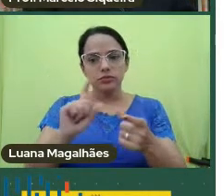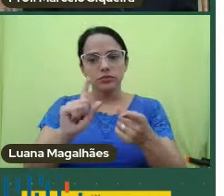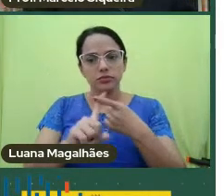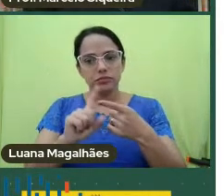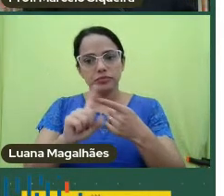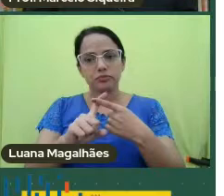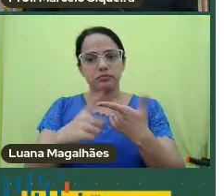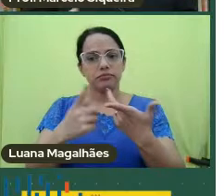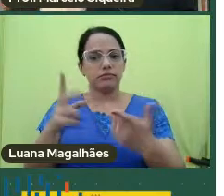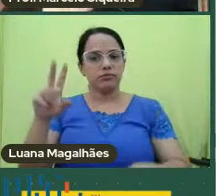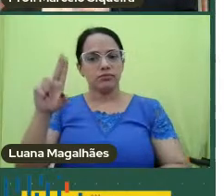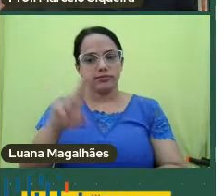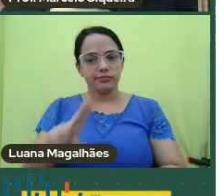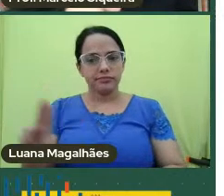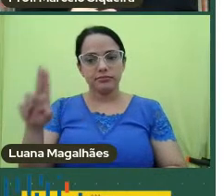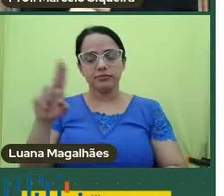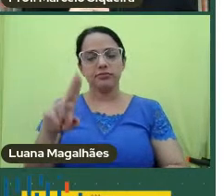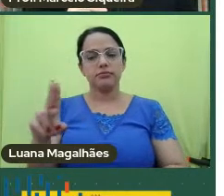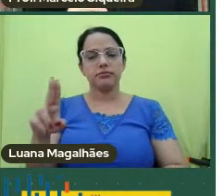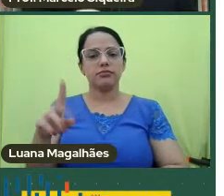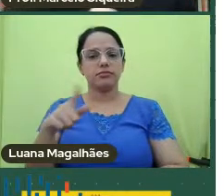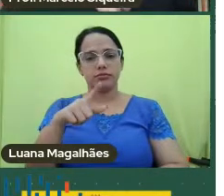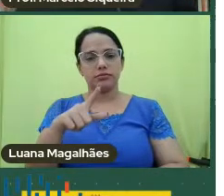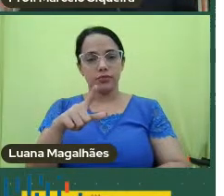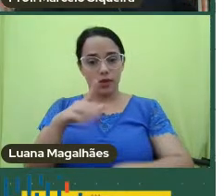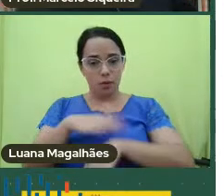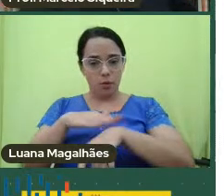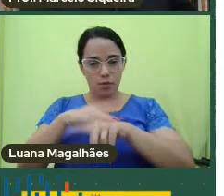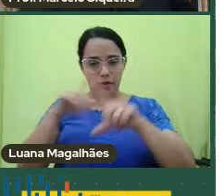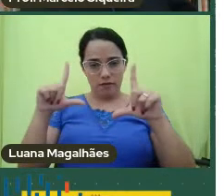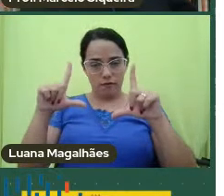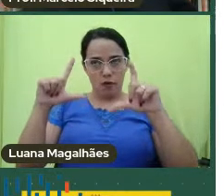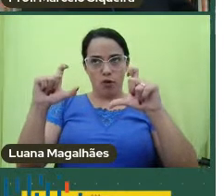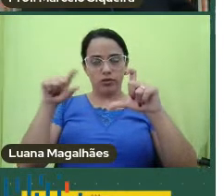para o usuário. No momento que essa foto foi tirada, em